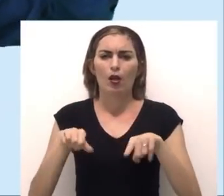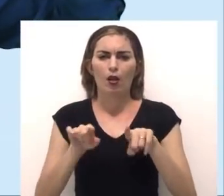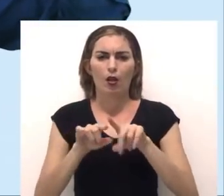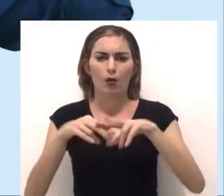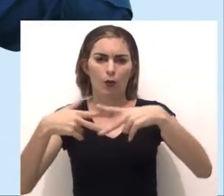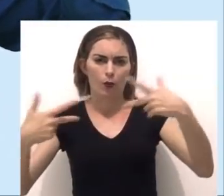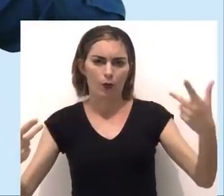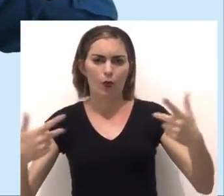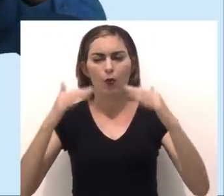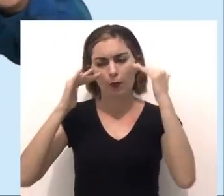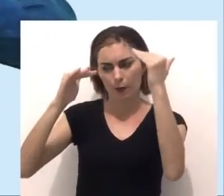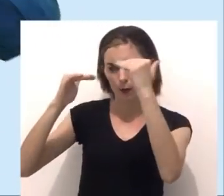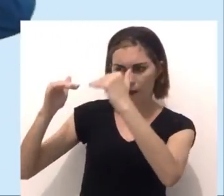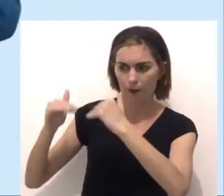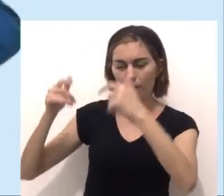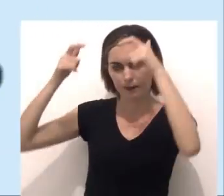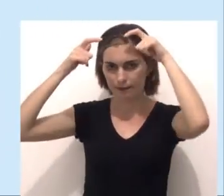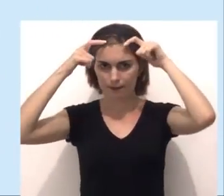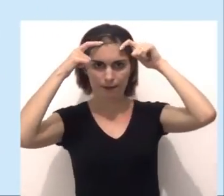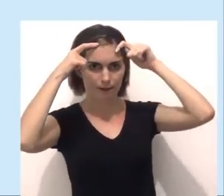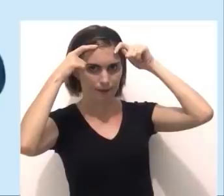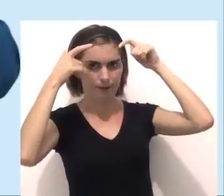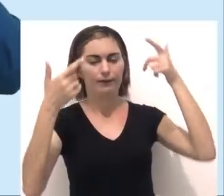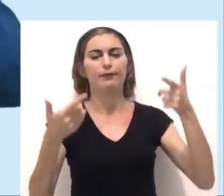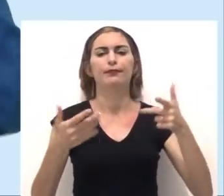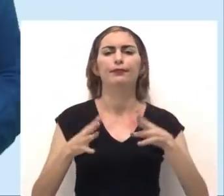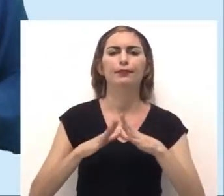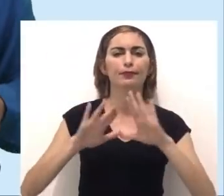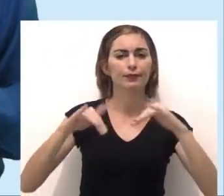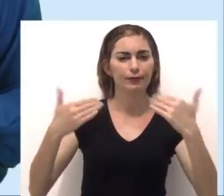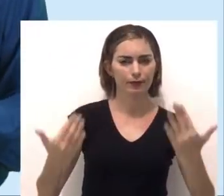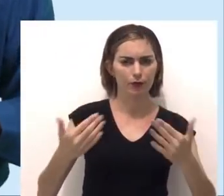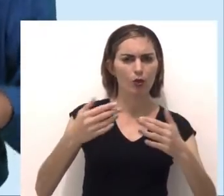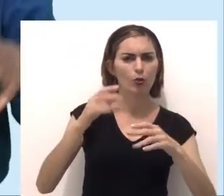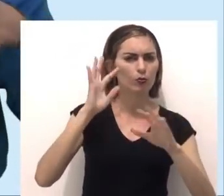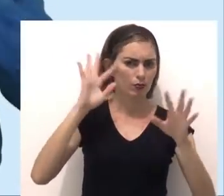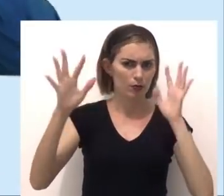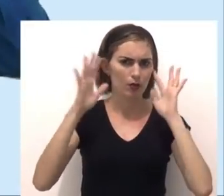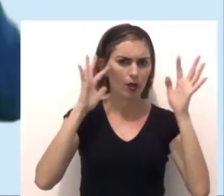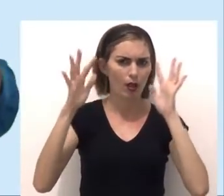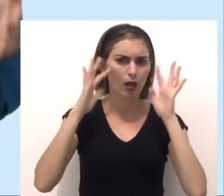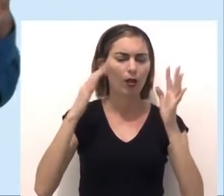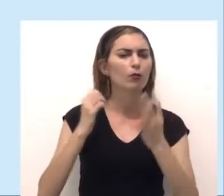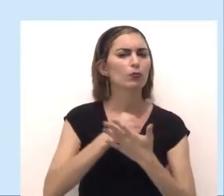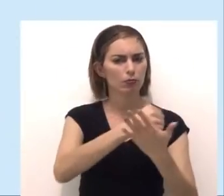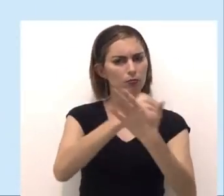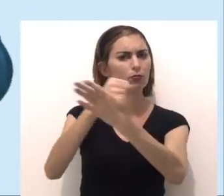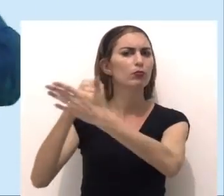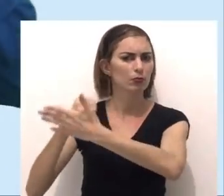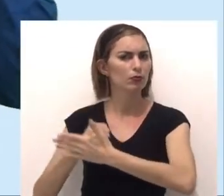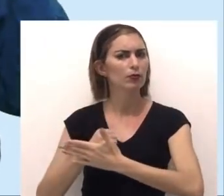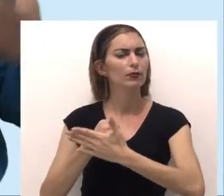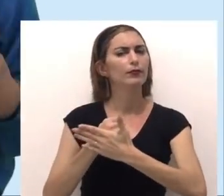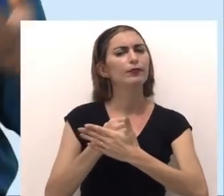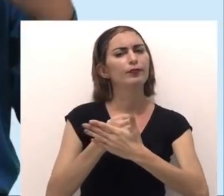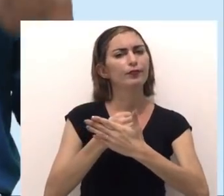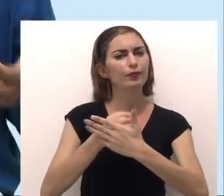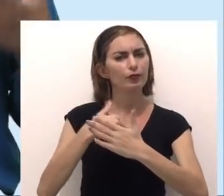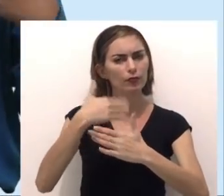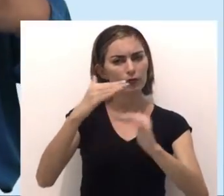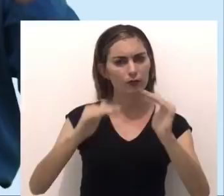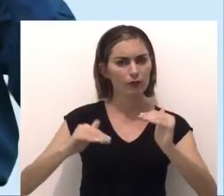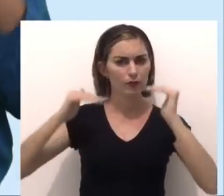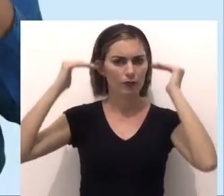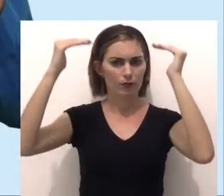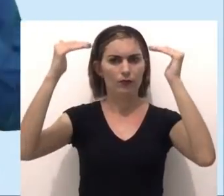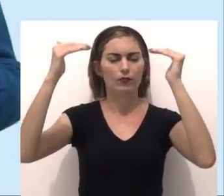selvageria, em obediência a quem? Ao rei. Então, esses teóricos contribuíram muito